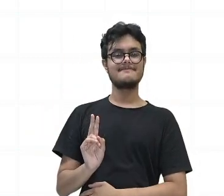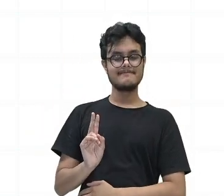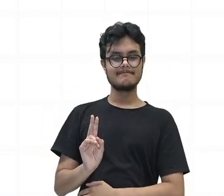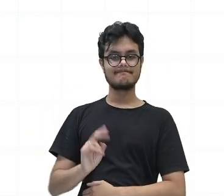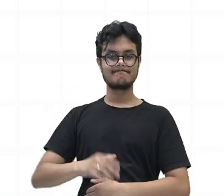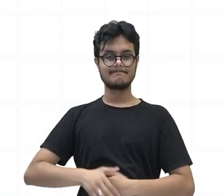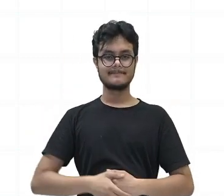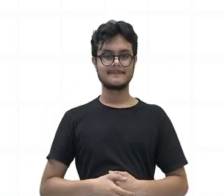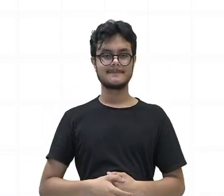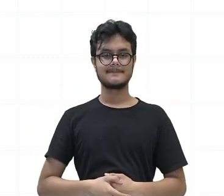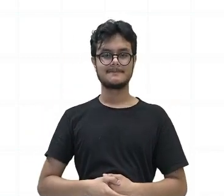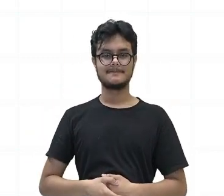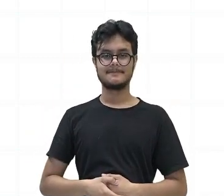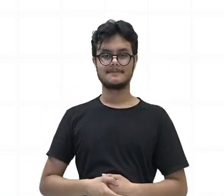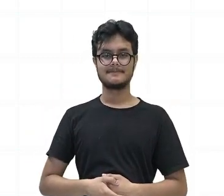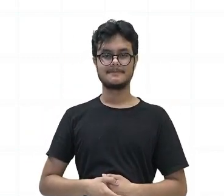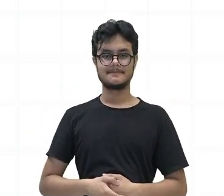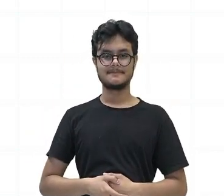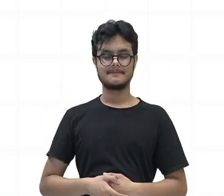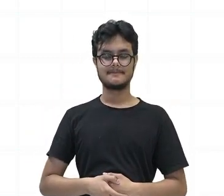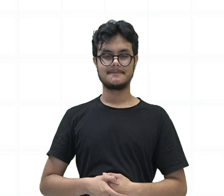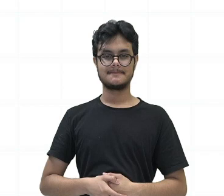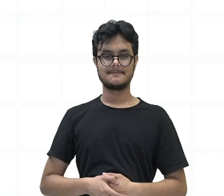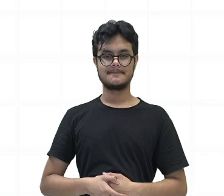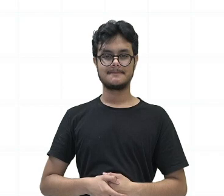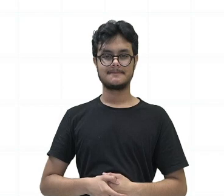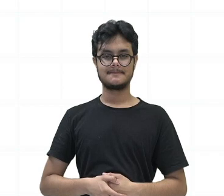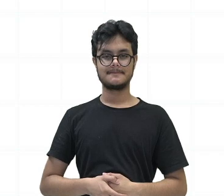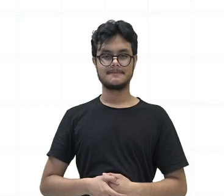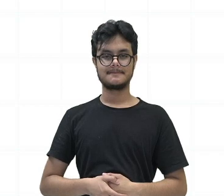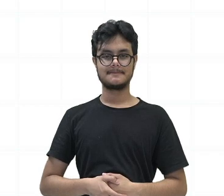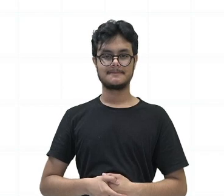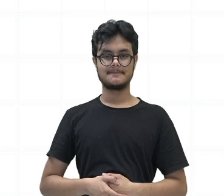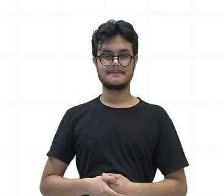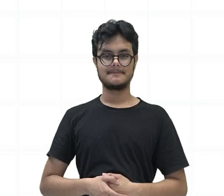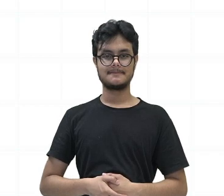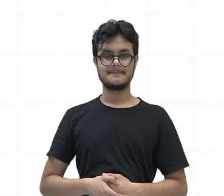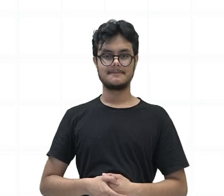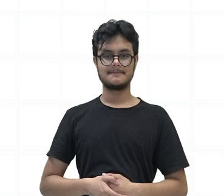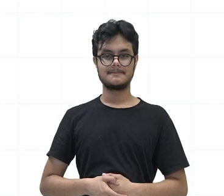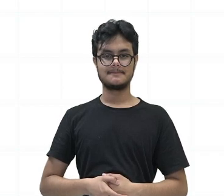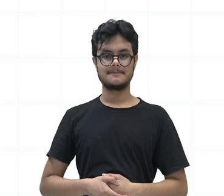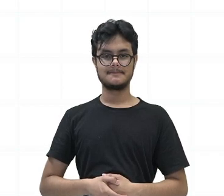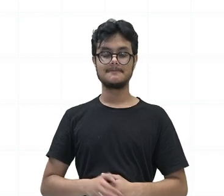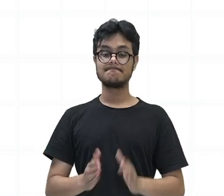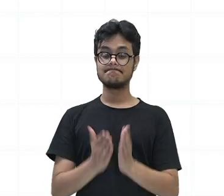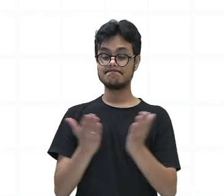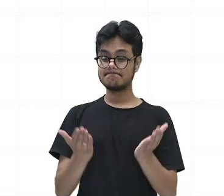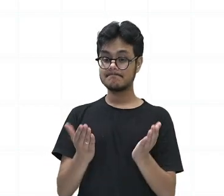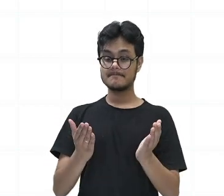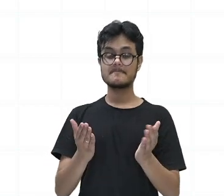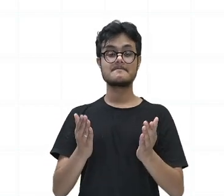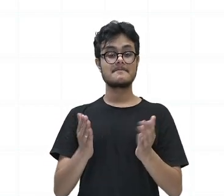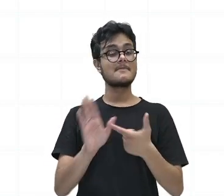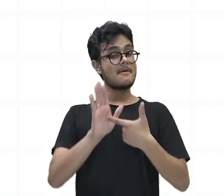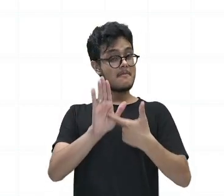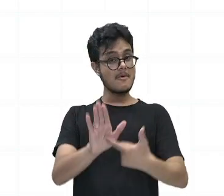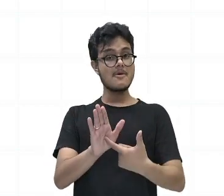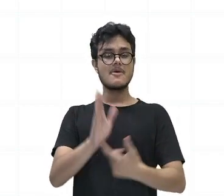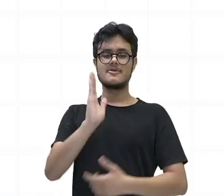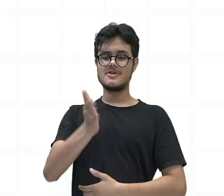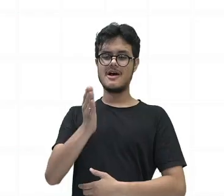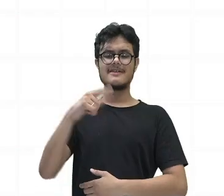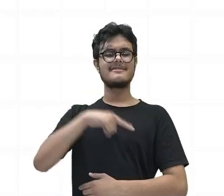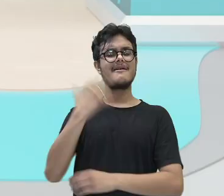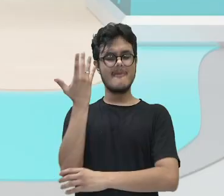a criar atmosfera e fornecer contextos espacial para as ações dos